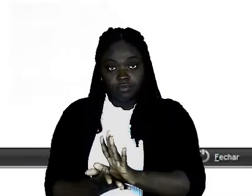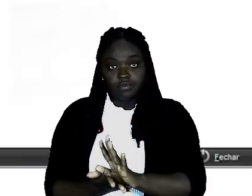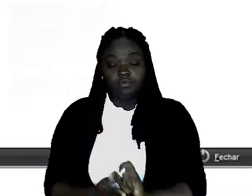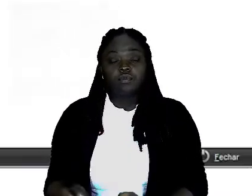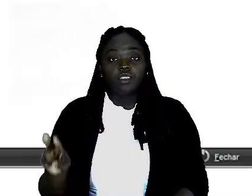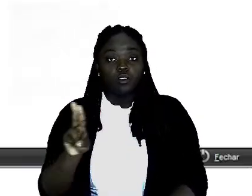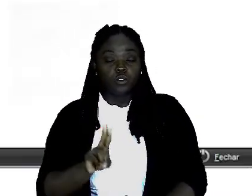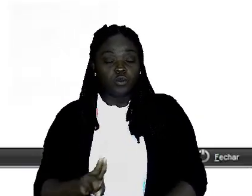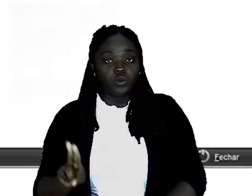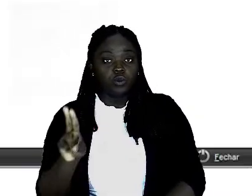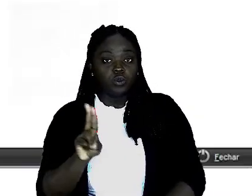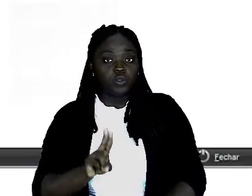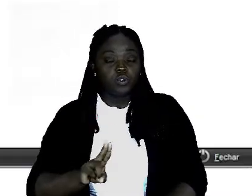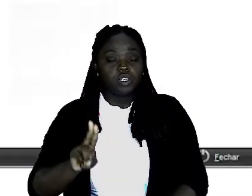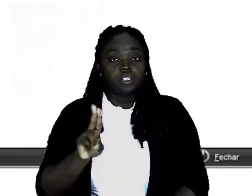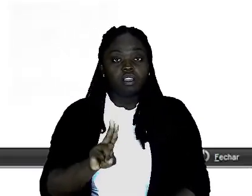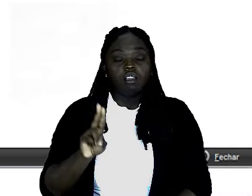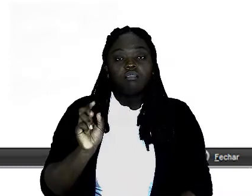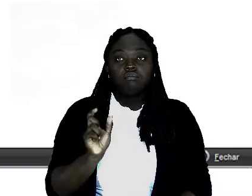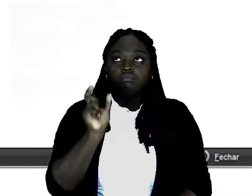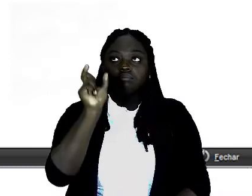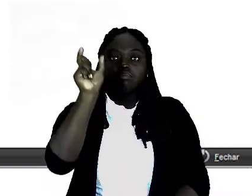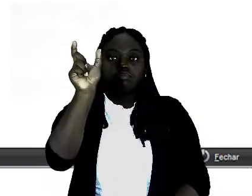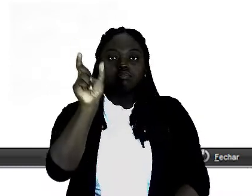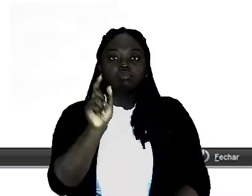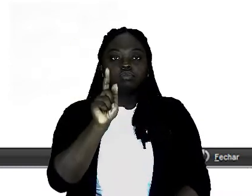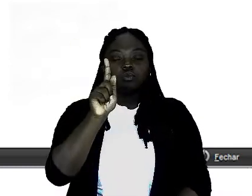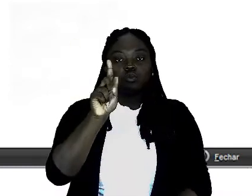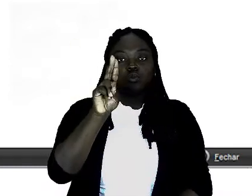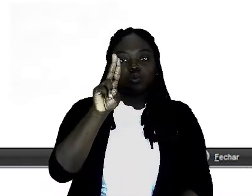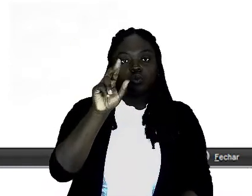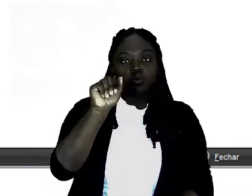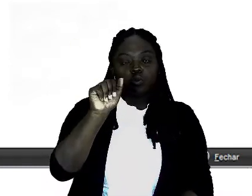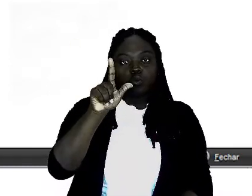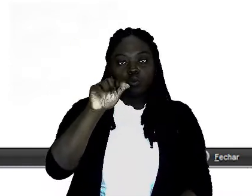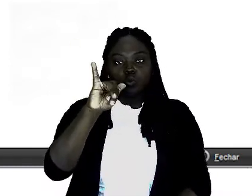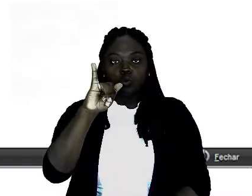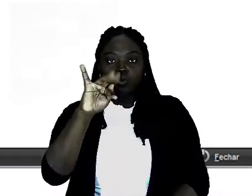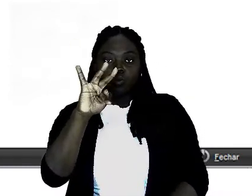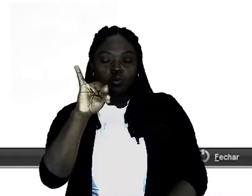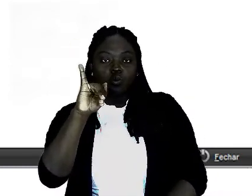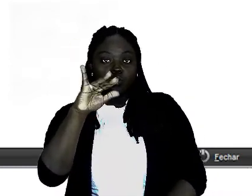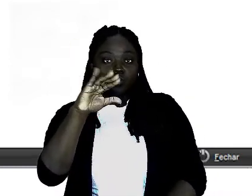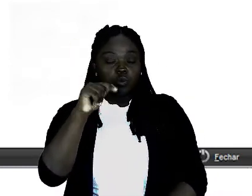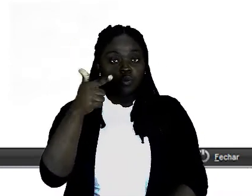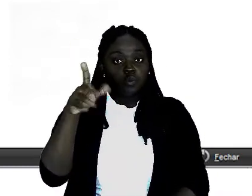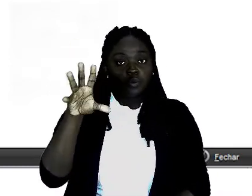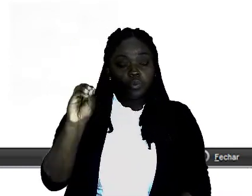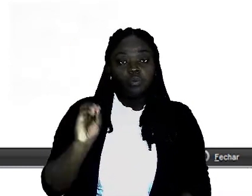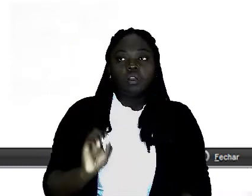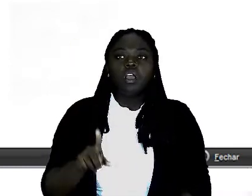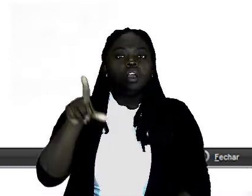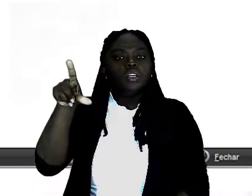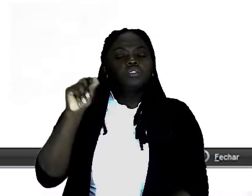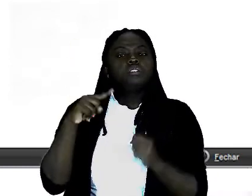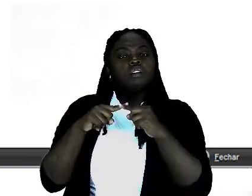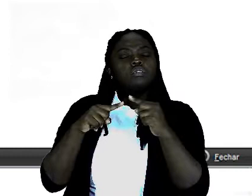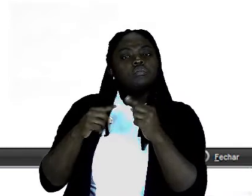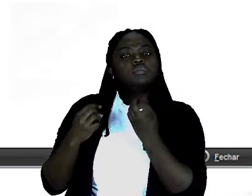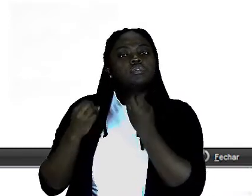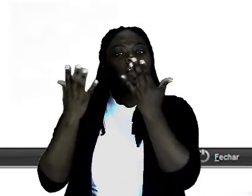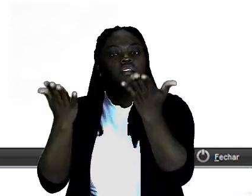a funcionalidade Qualificação. Marque o tipo de entrega Final,